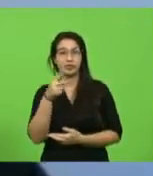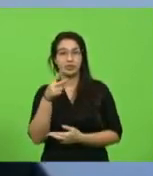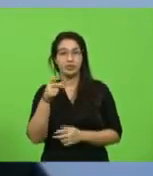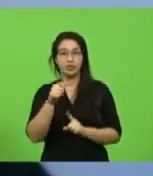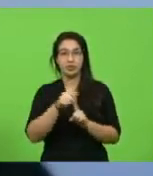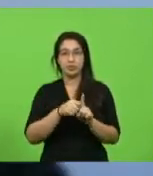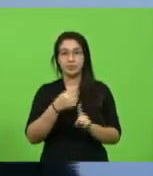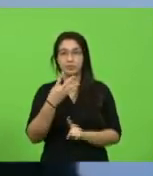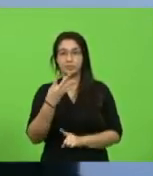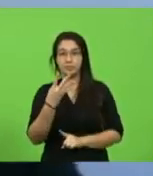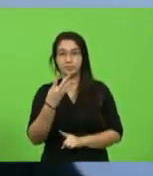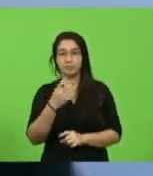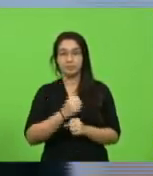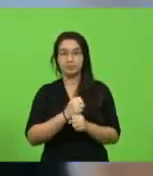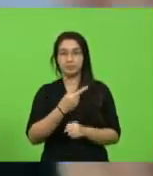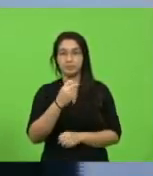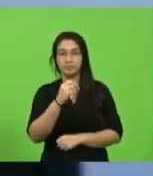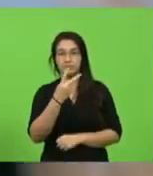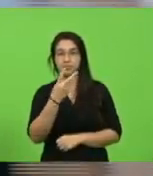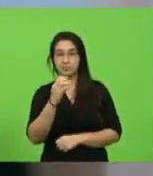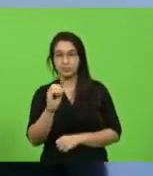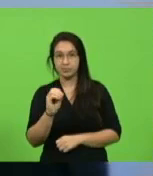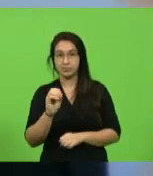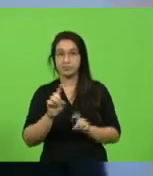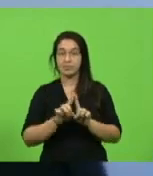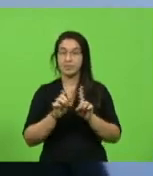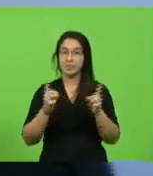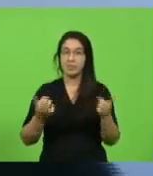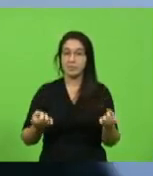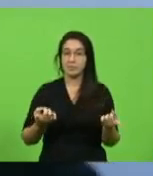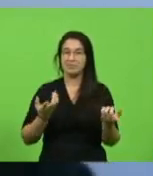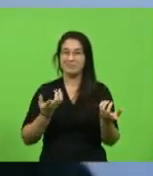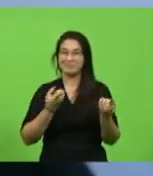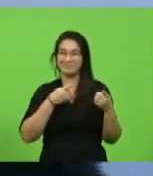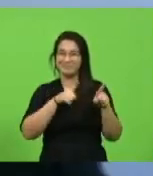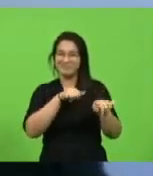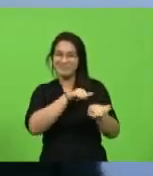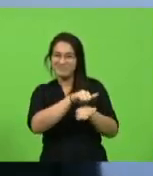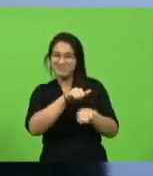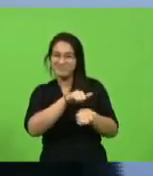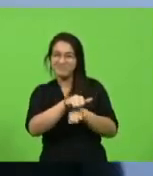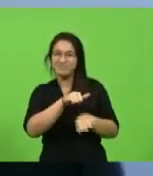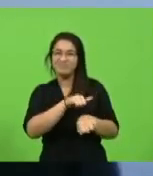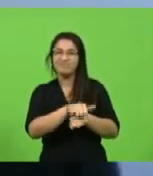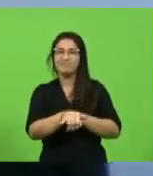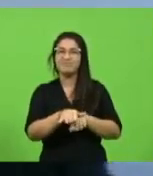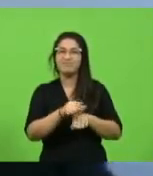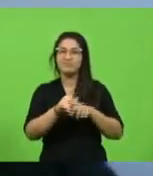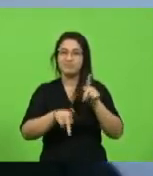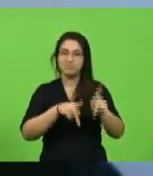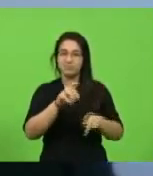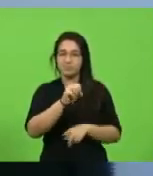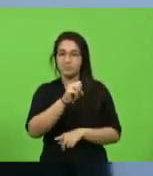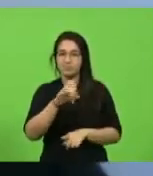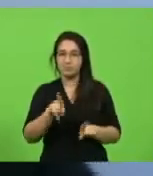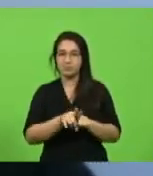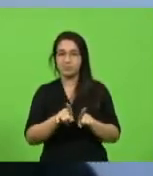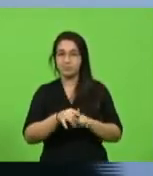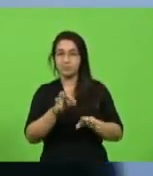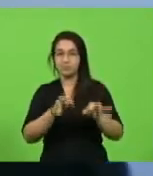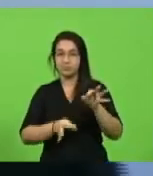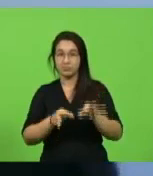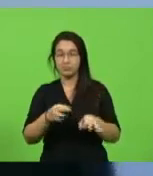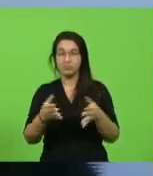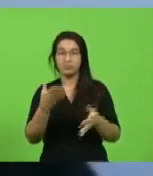22/4/2020. Contudo, na vã tentativa de enganar os nobres julgadores e o povo catarinense, o denunciado parece ter